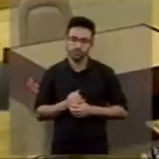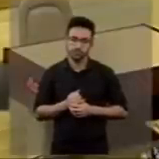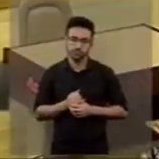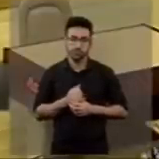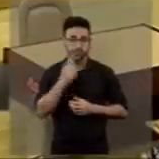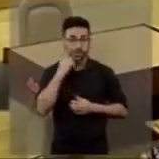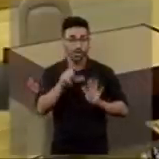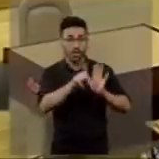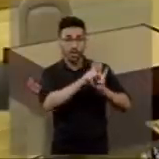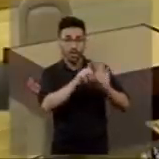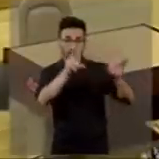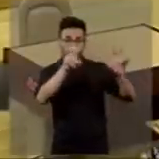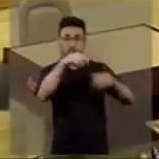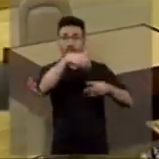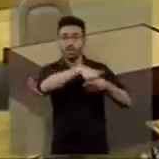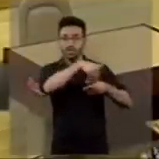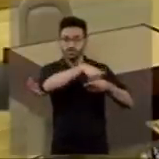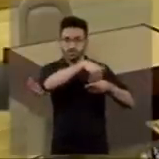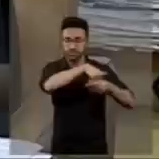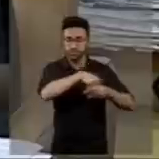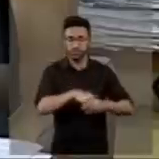Uma lei eleitoral